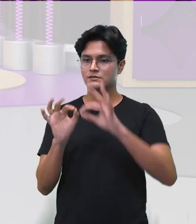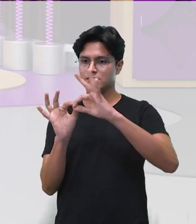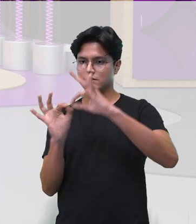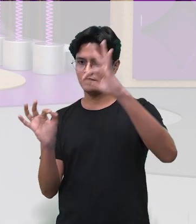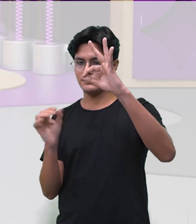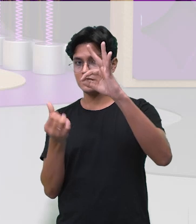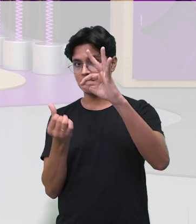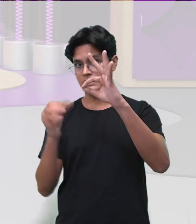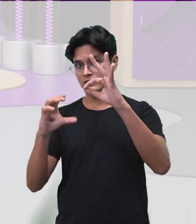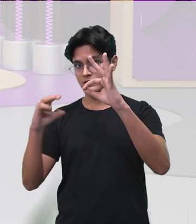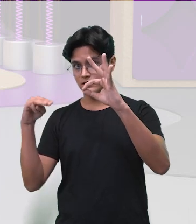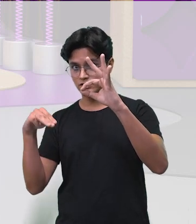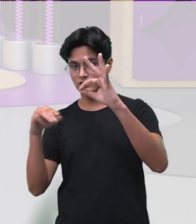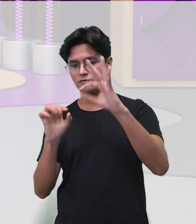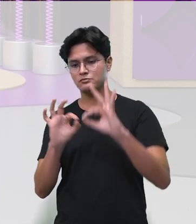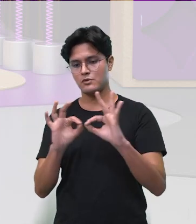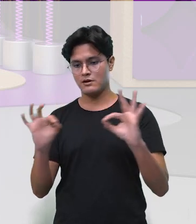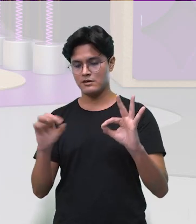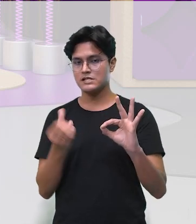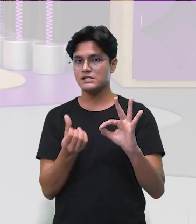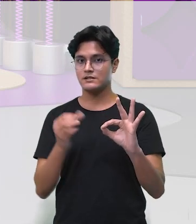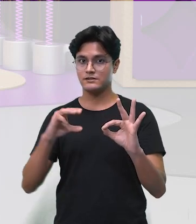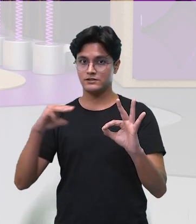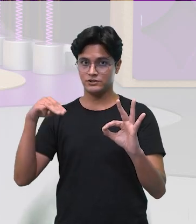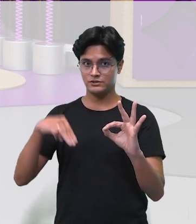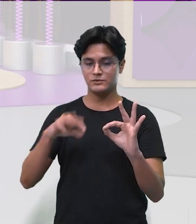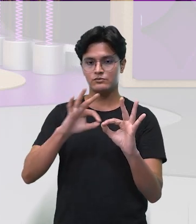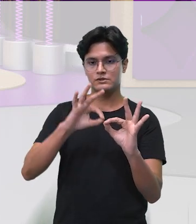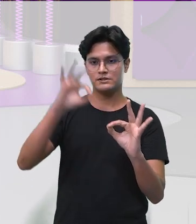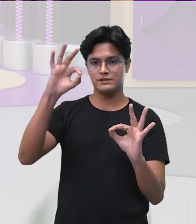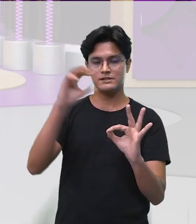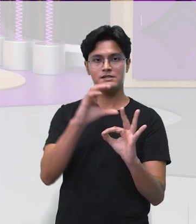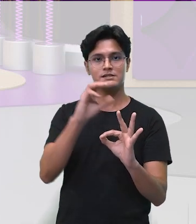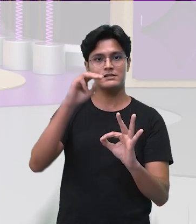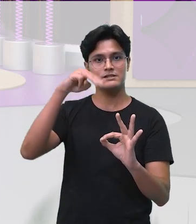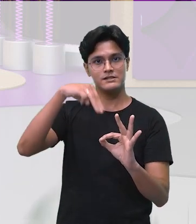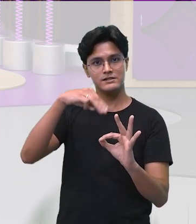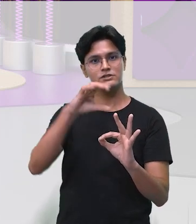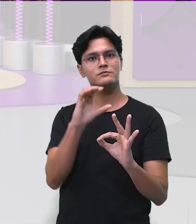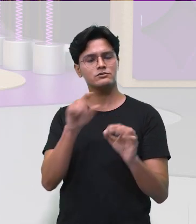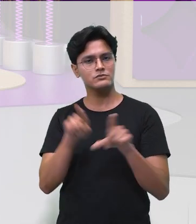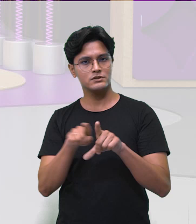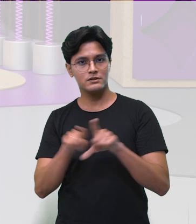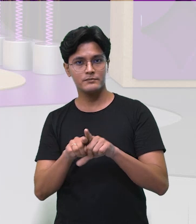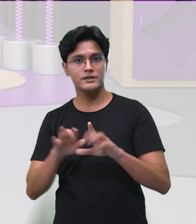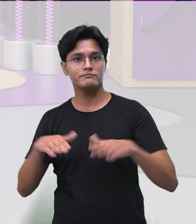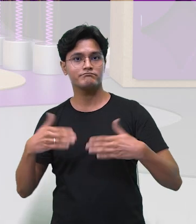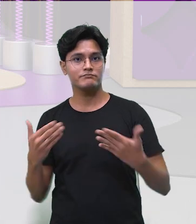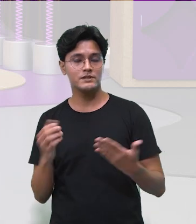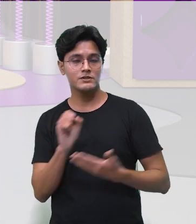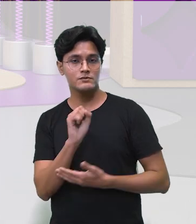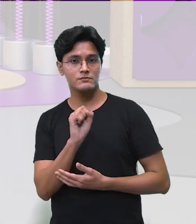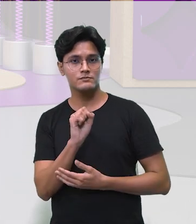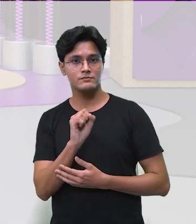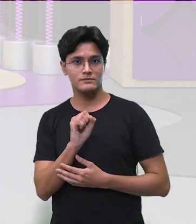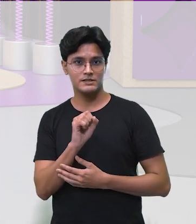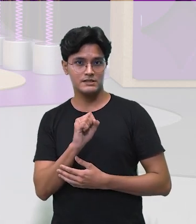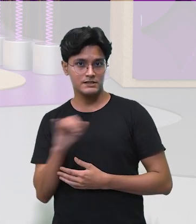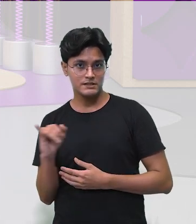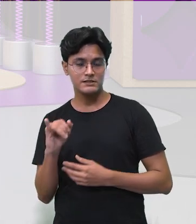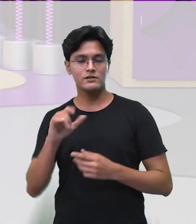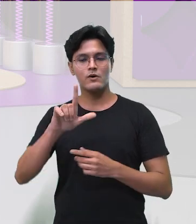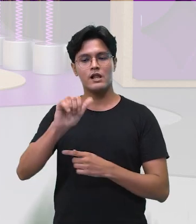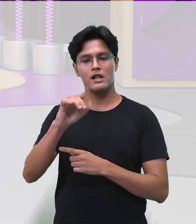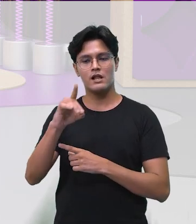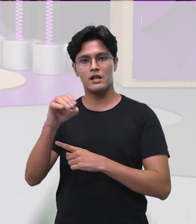6 centímetros e o terceiro também 6 centímetros, tá? Então, se os ângulos, ou melhor, se os